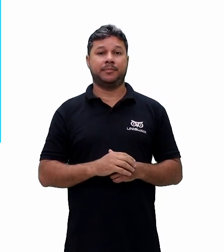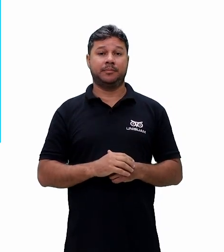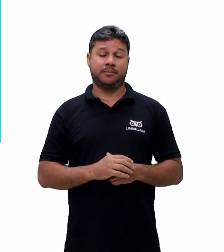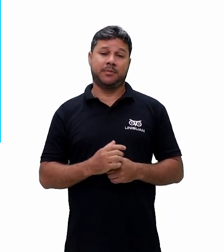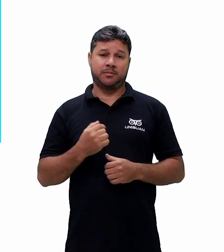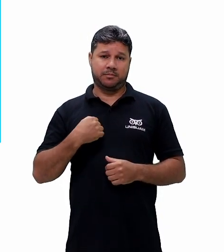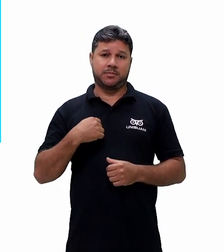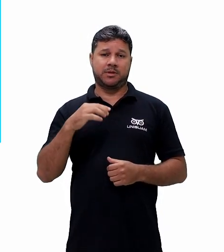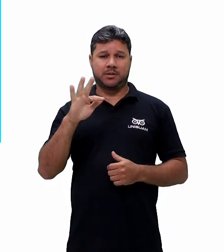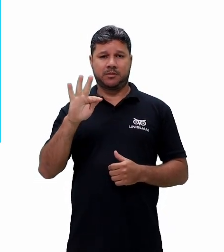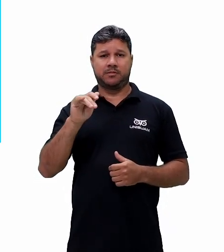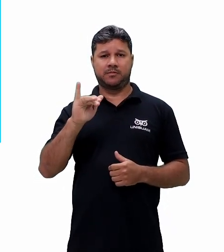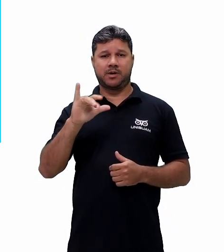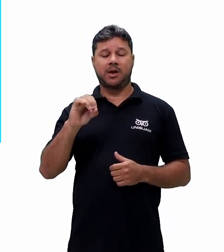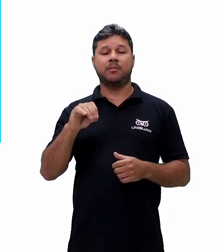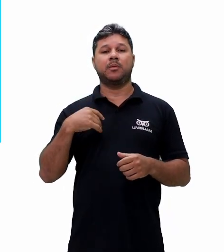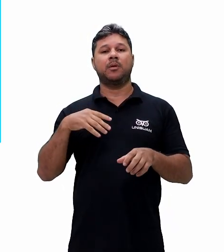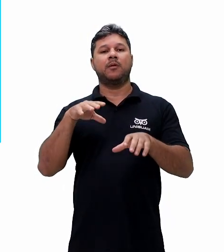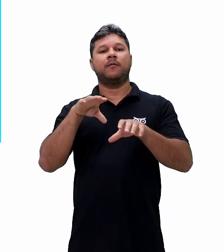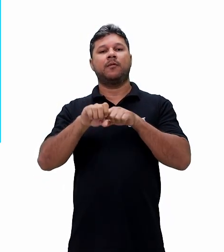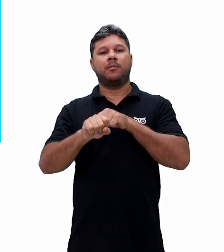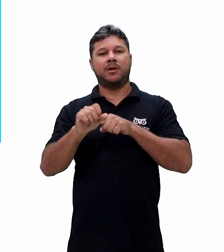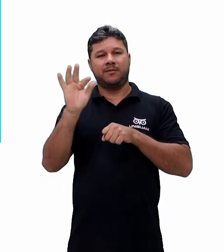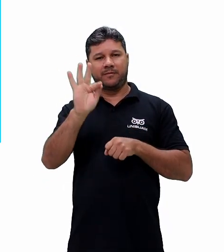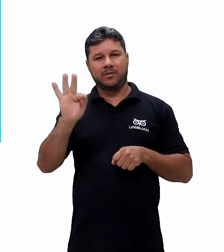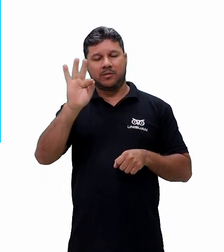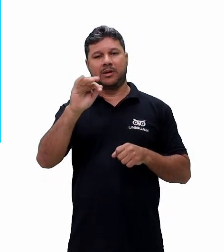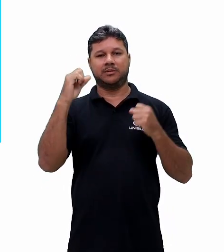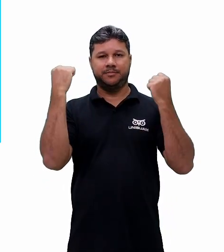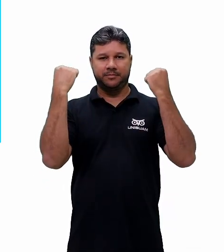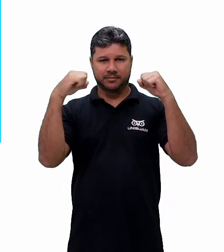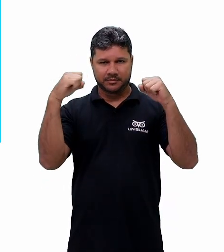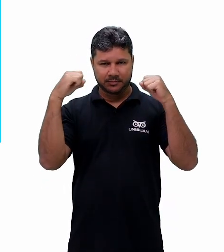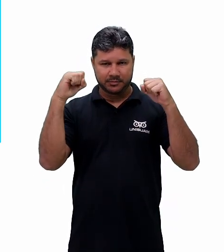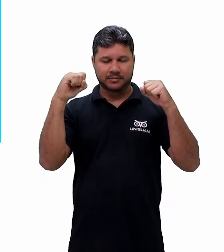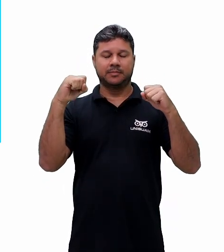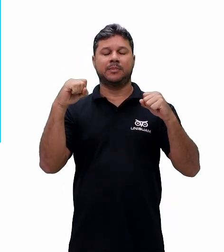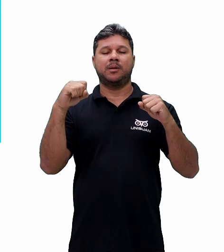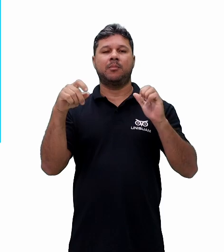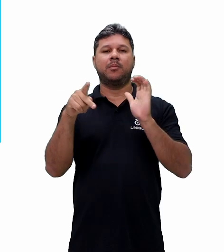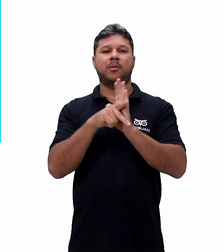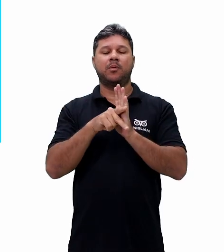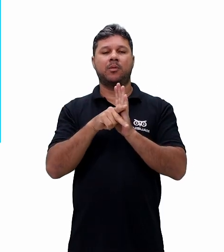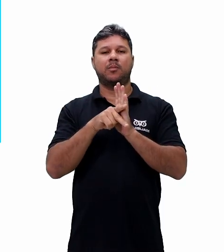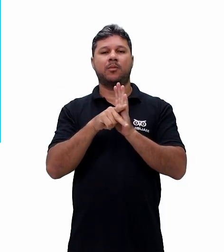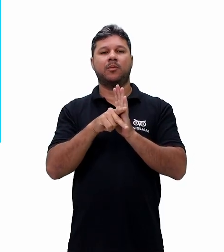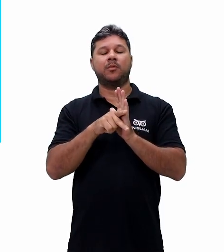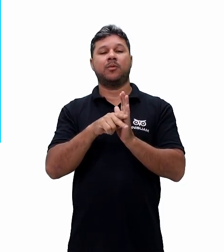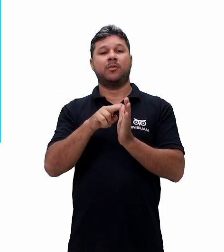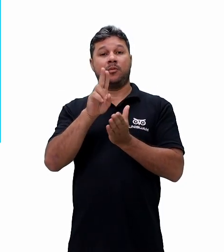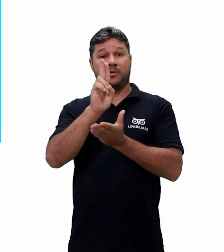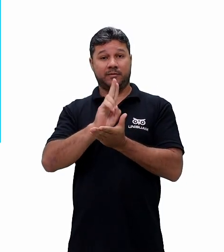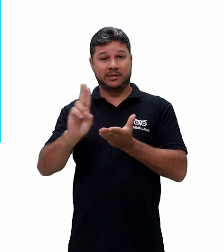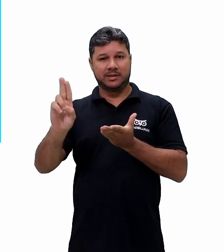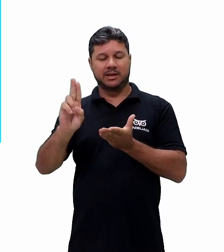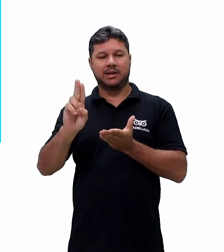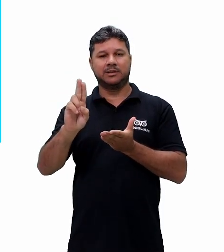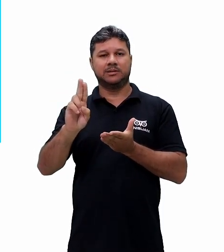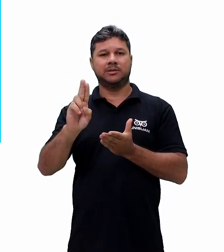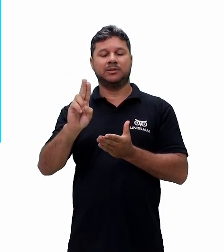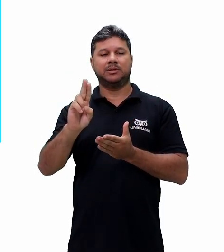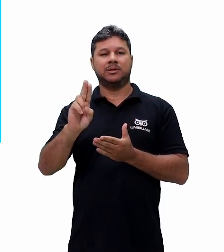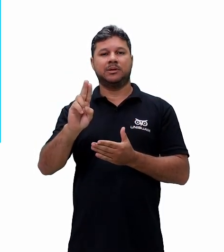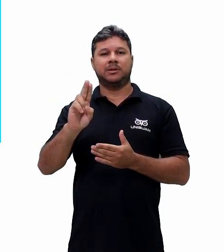Meu nome é Fábio Freitas, eu sou graduado em Educação Física pela Universidade de Castelo Branco.